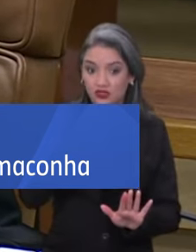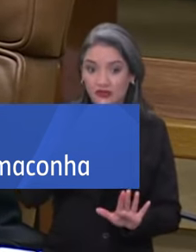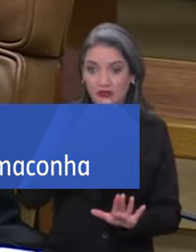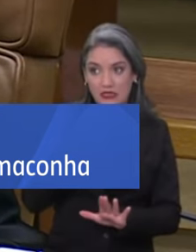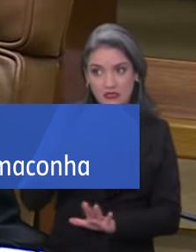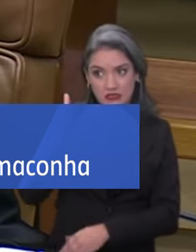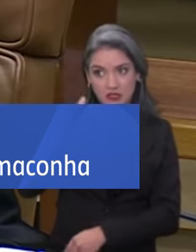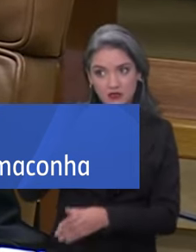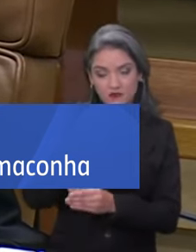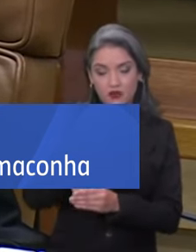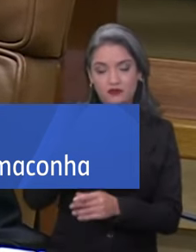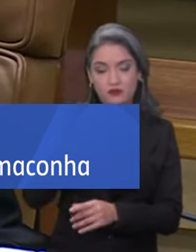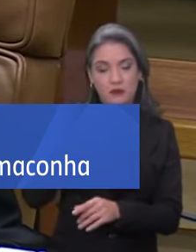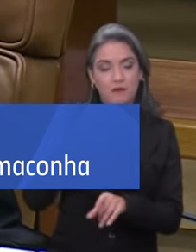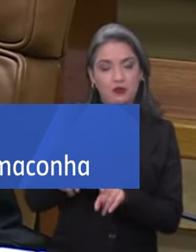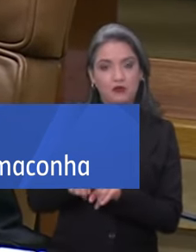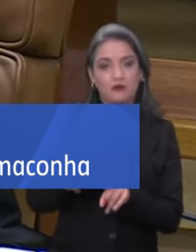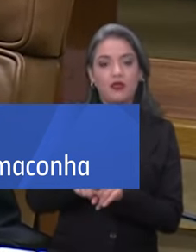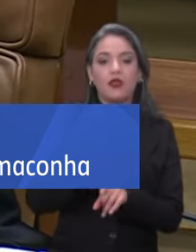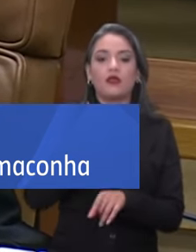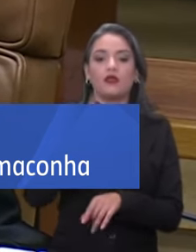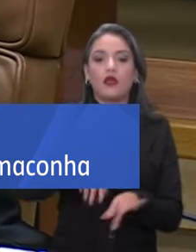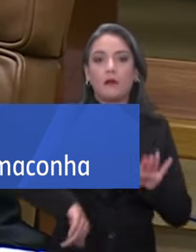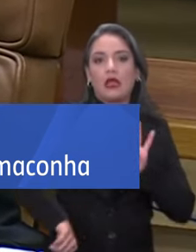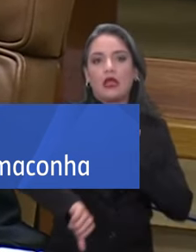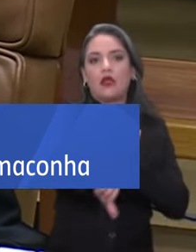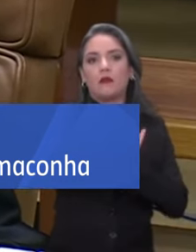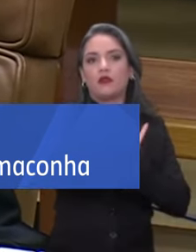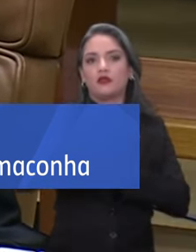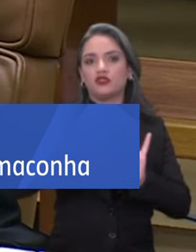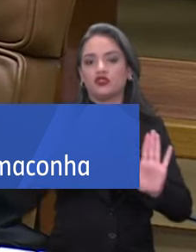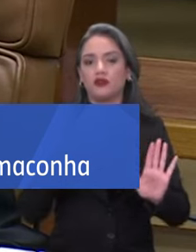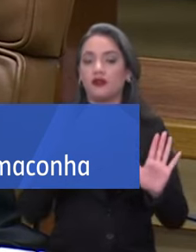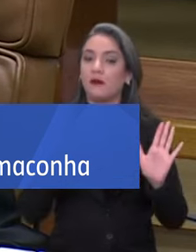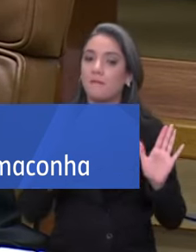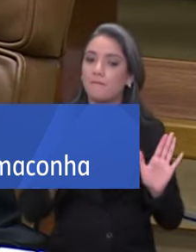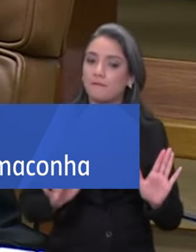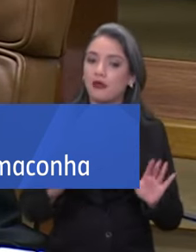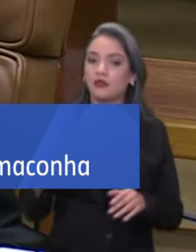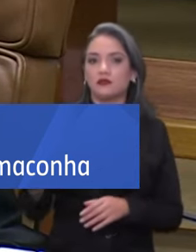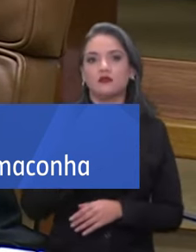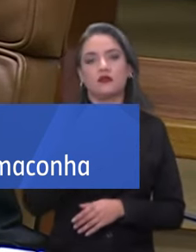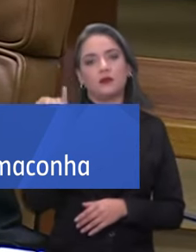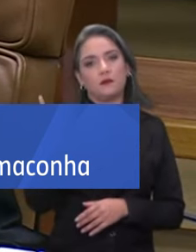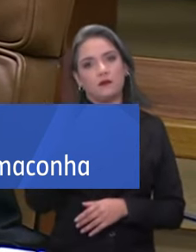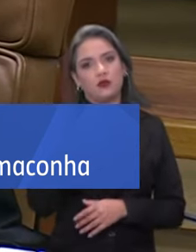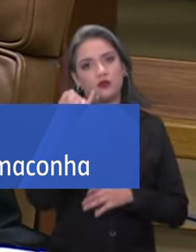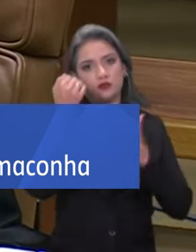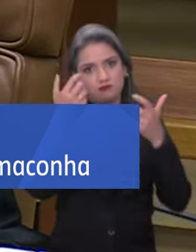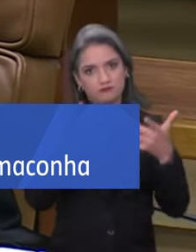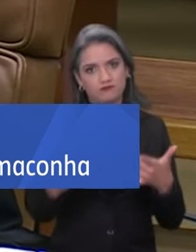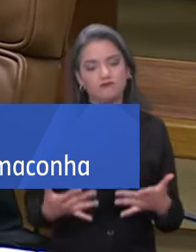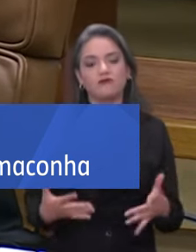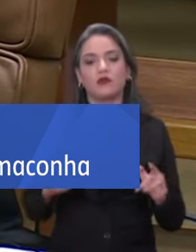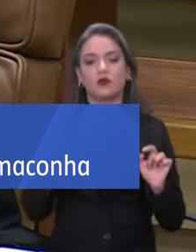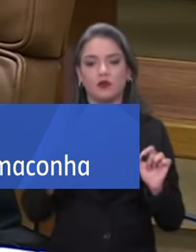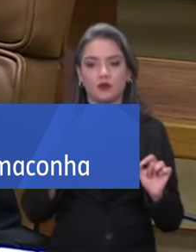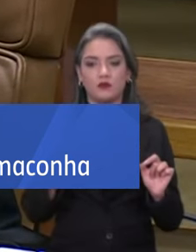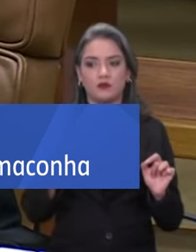pela descriminalização. Mas eu não posso deixar de responsavelmente fazer